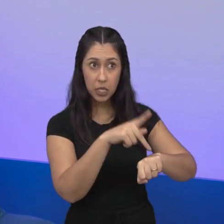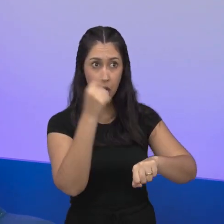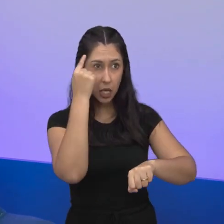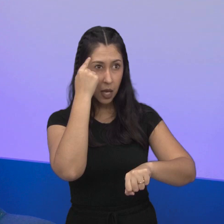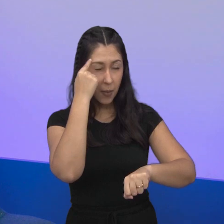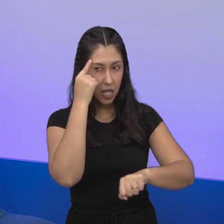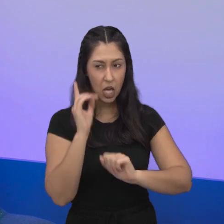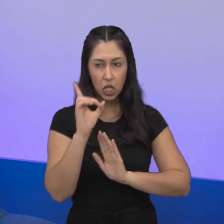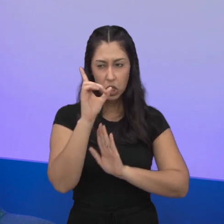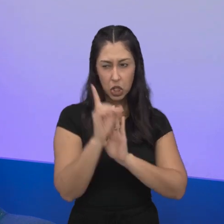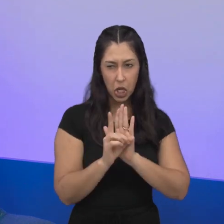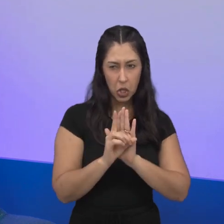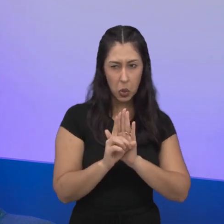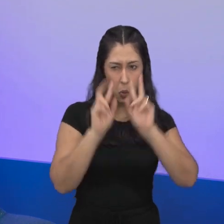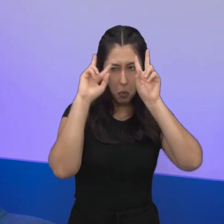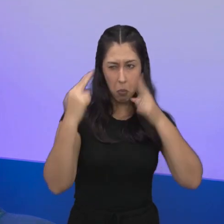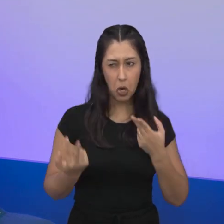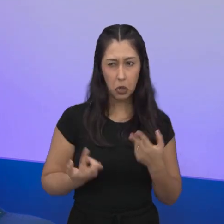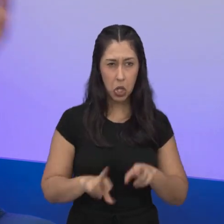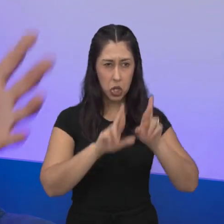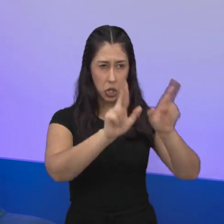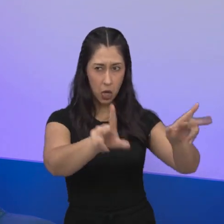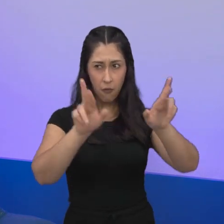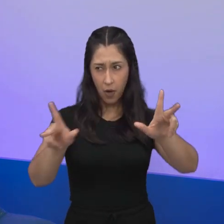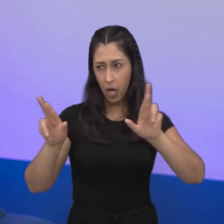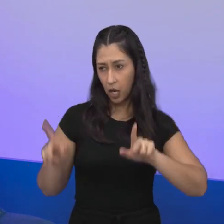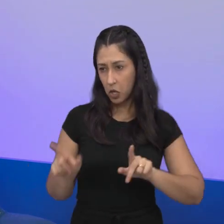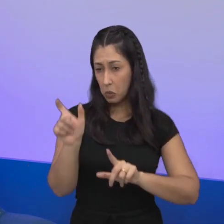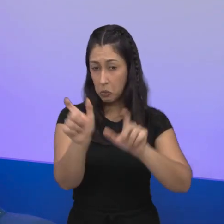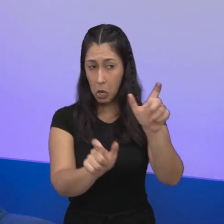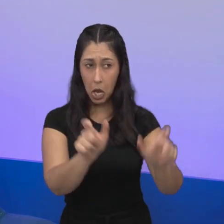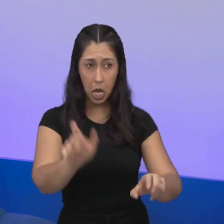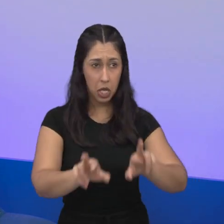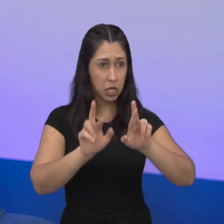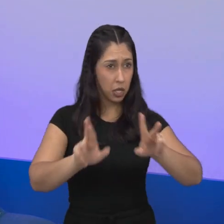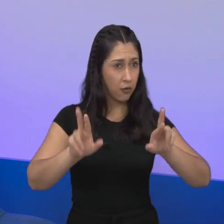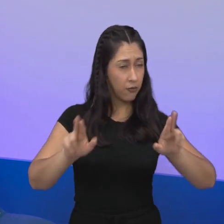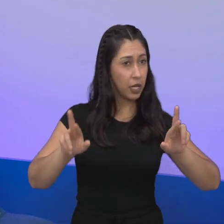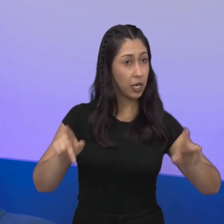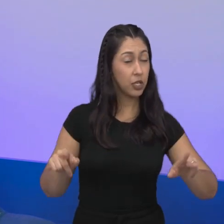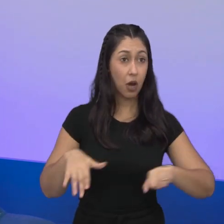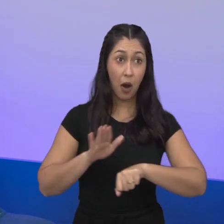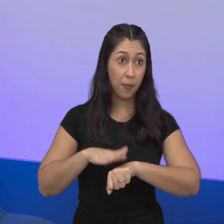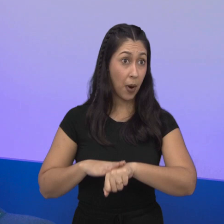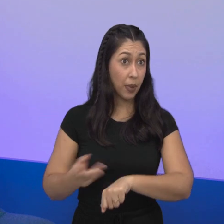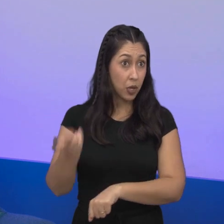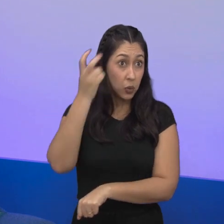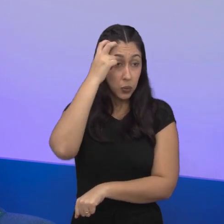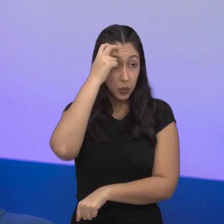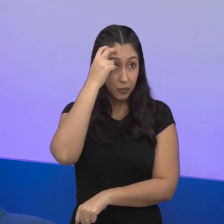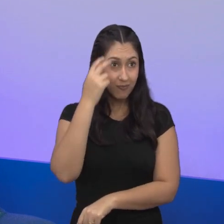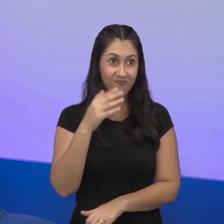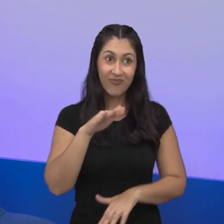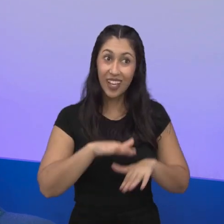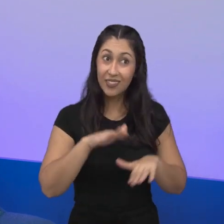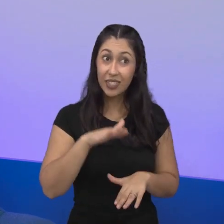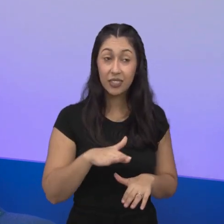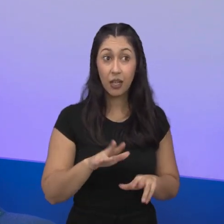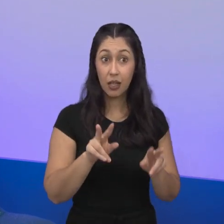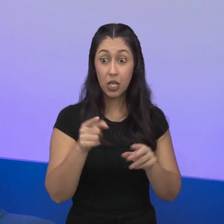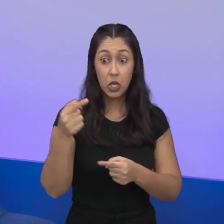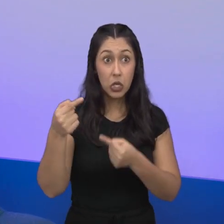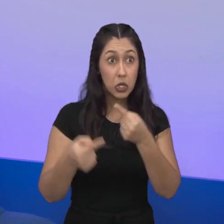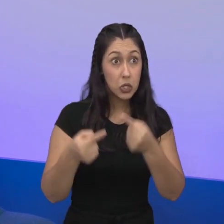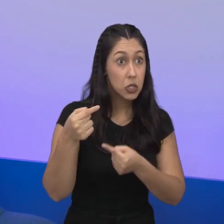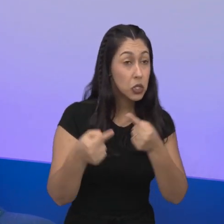tem relativizações por conta de outras questões e aspectos culturais, talvez para discutir certos